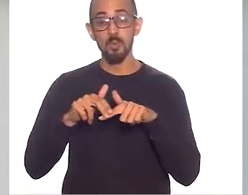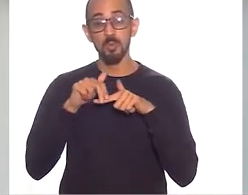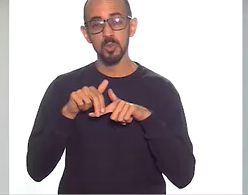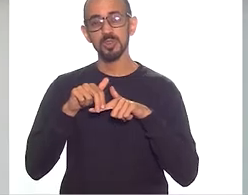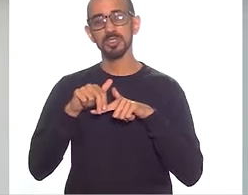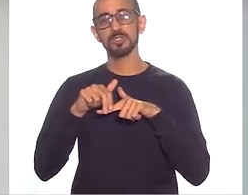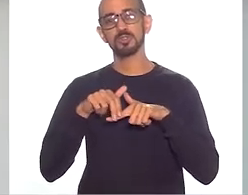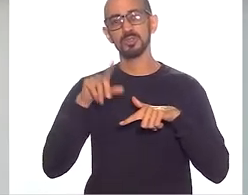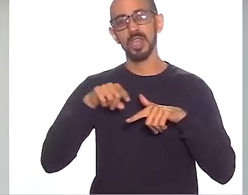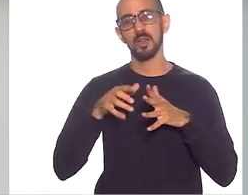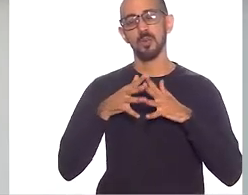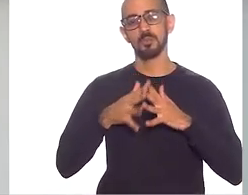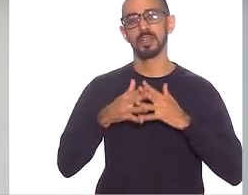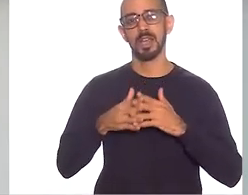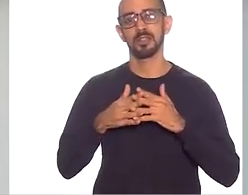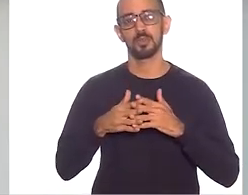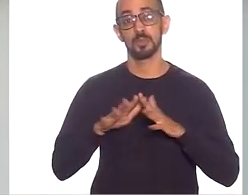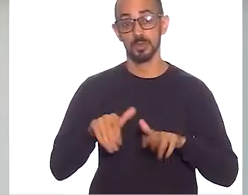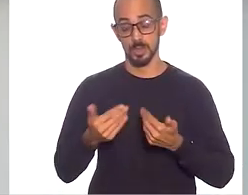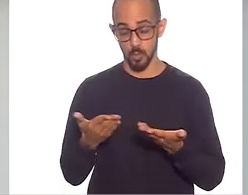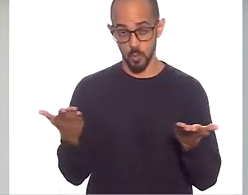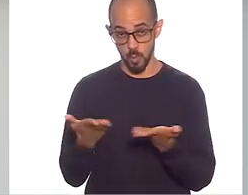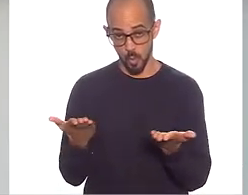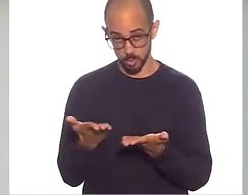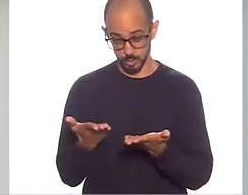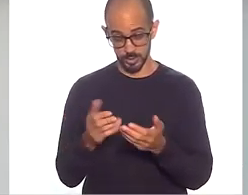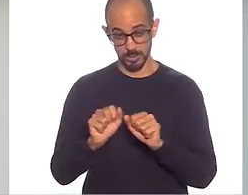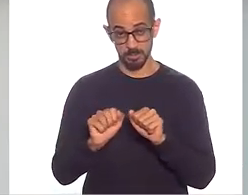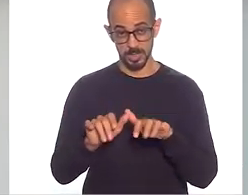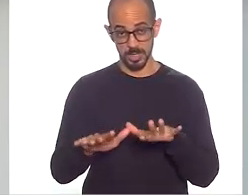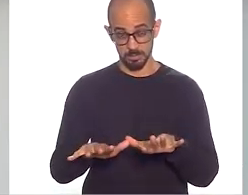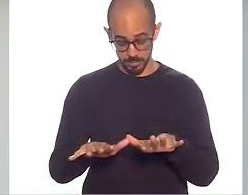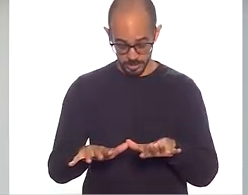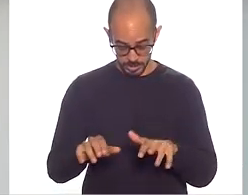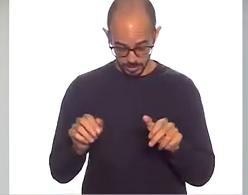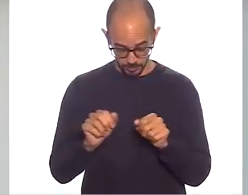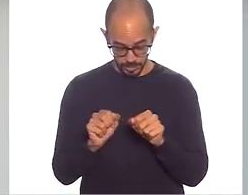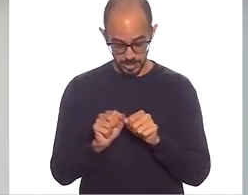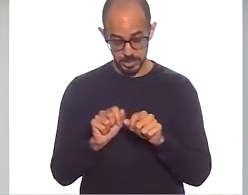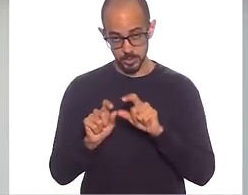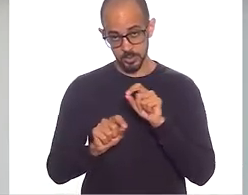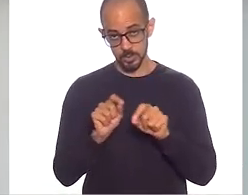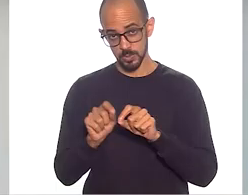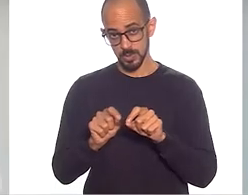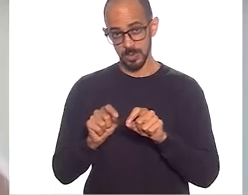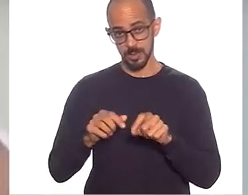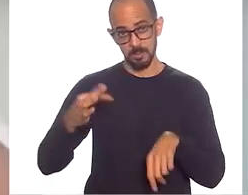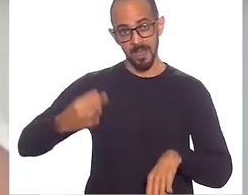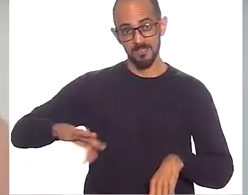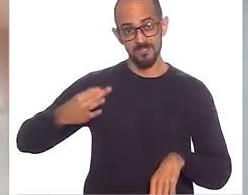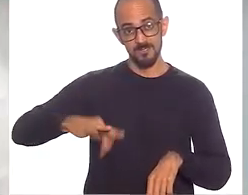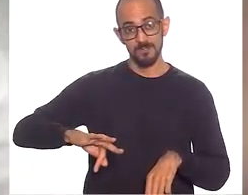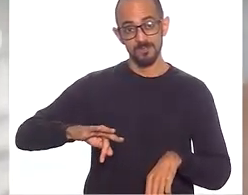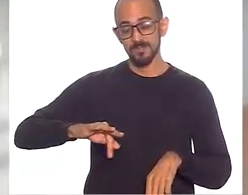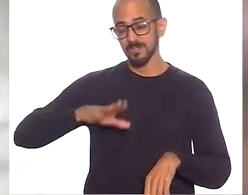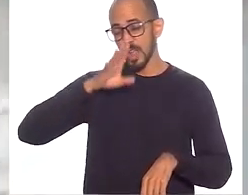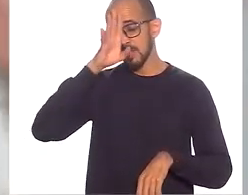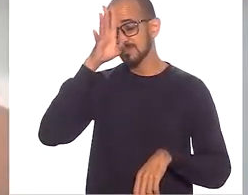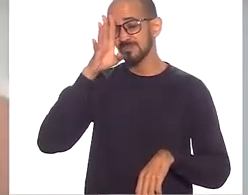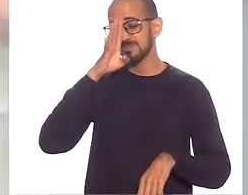Então, assim, por isso que é tão difícil. Então, eu digo o seguinte: hoje a pandemia trouxe uma